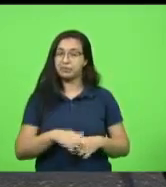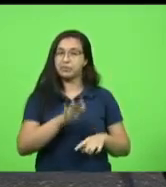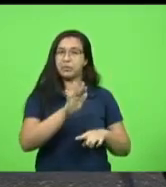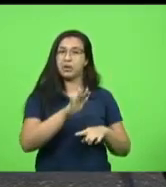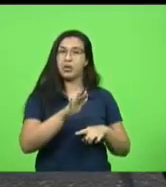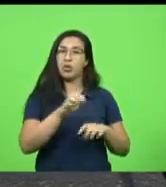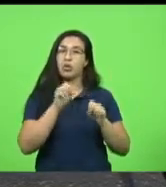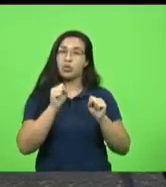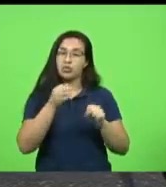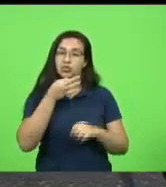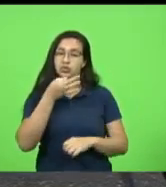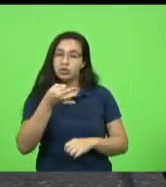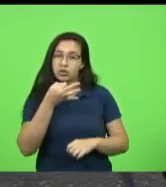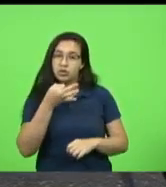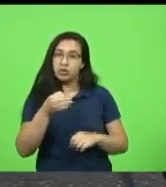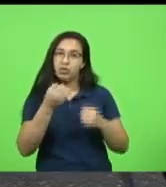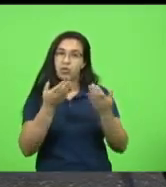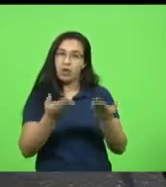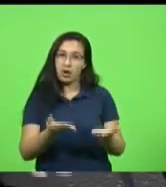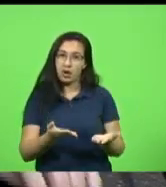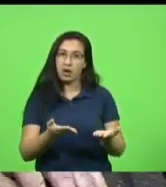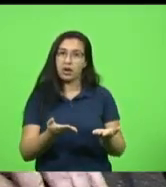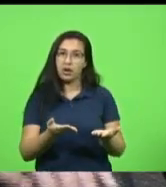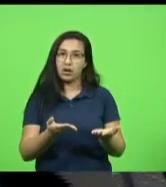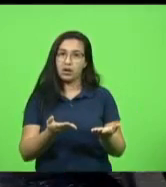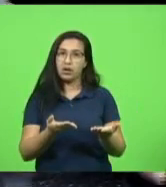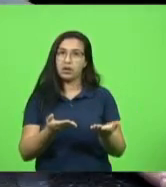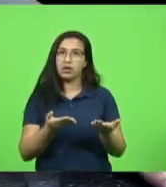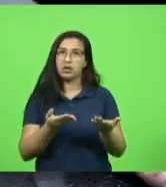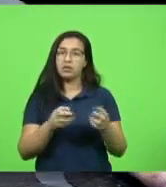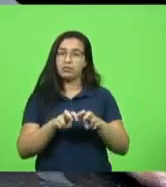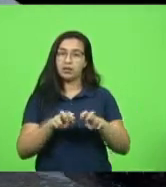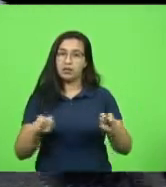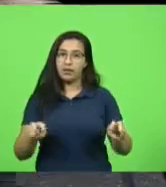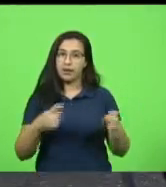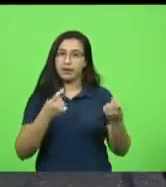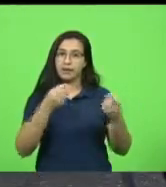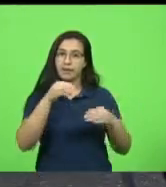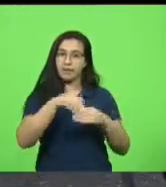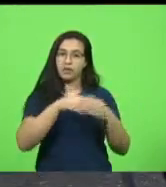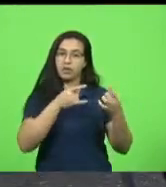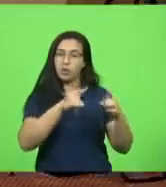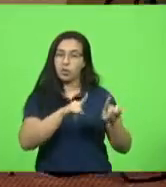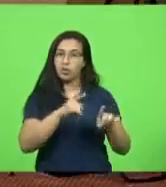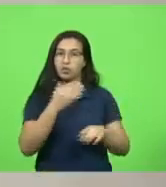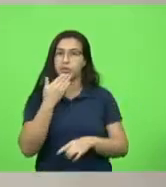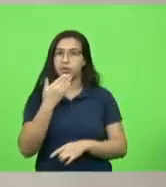para que votemos contra esse requerimento.